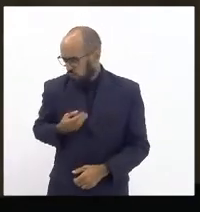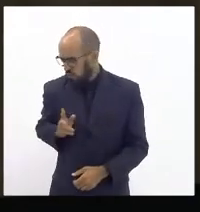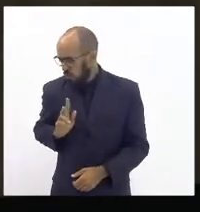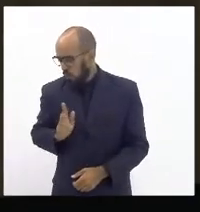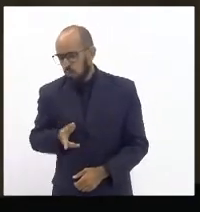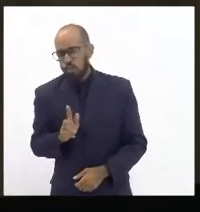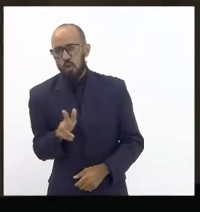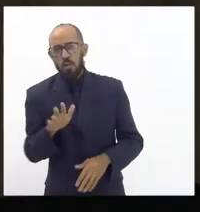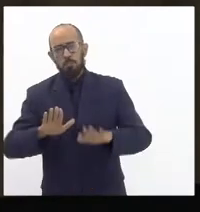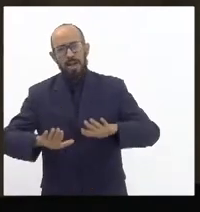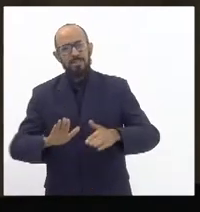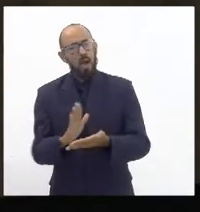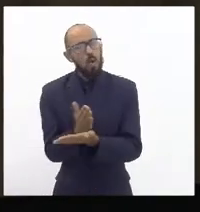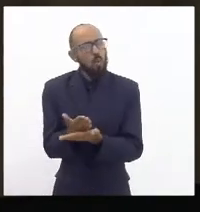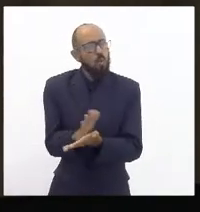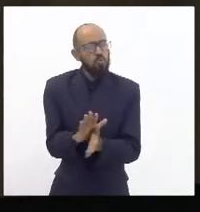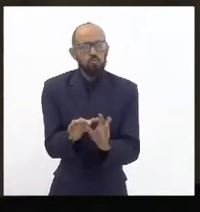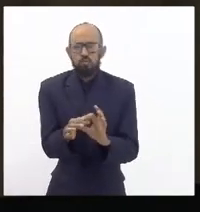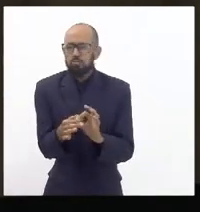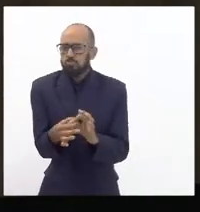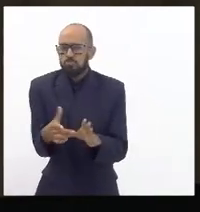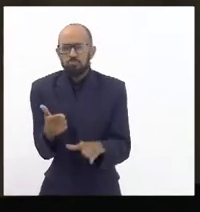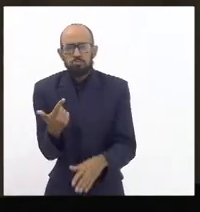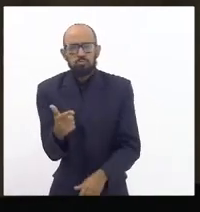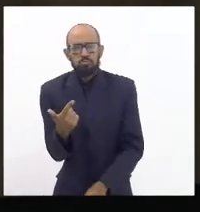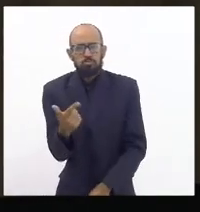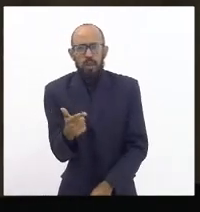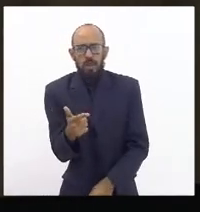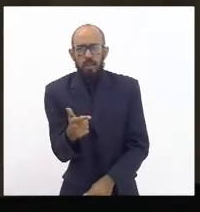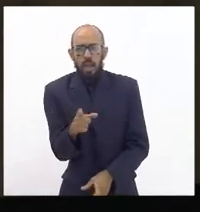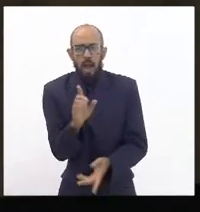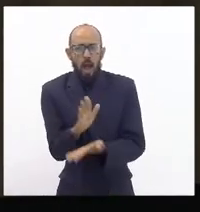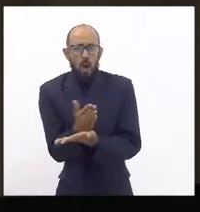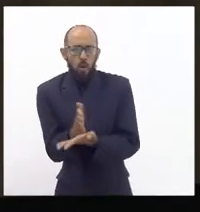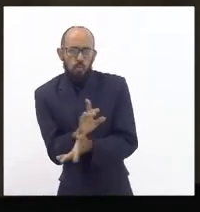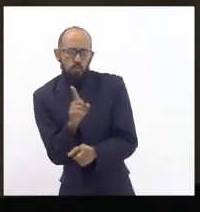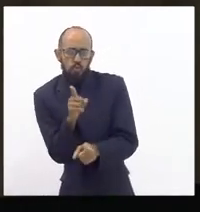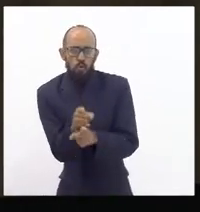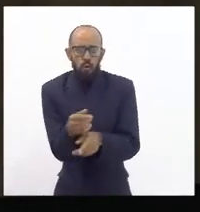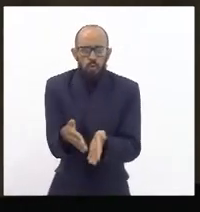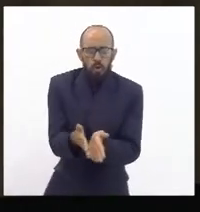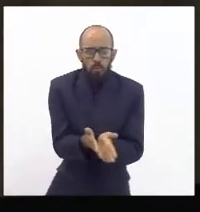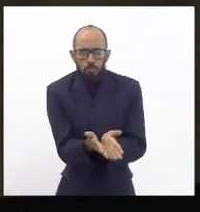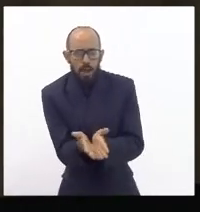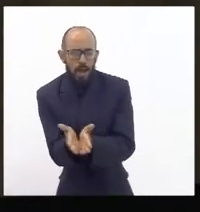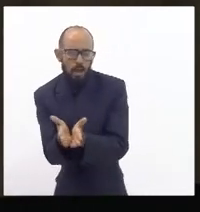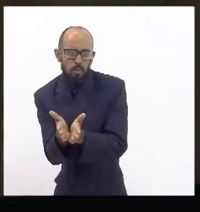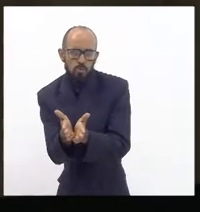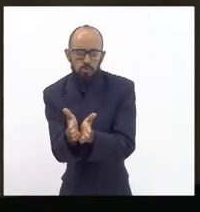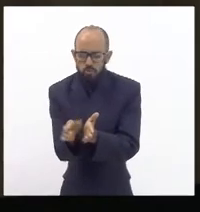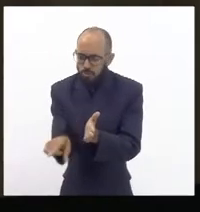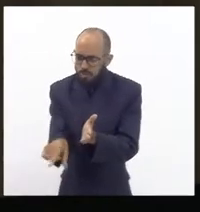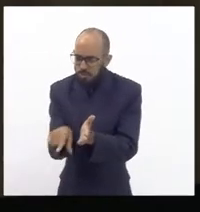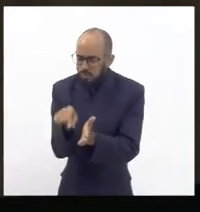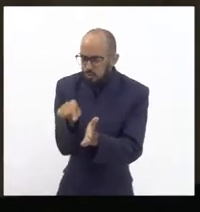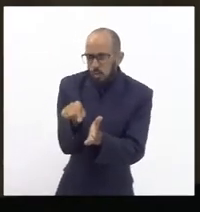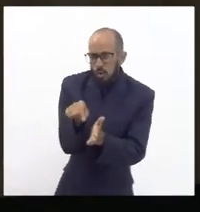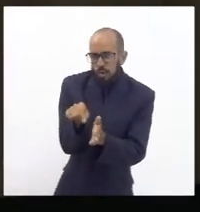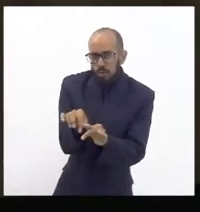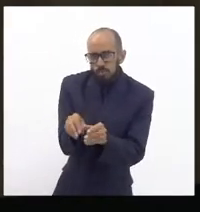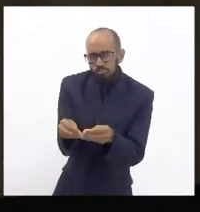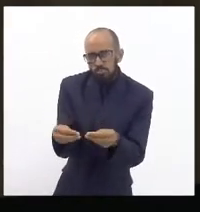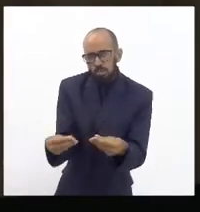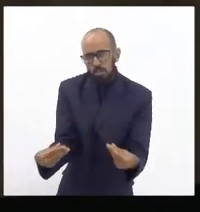todos se libertaram ainda alguns achando Bárbaro o espetáculo preferiram os delicados